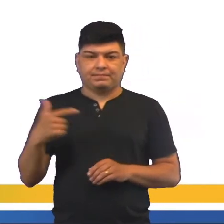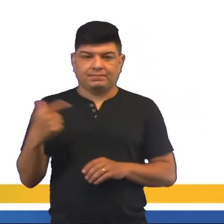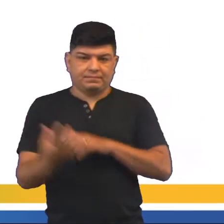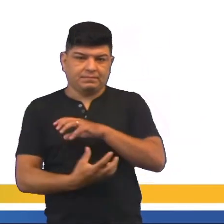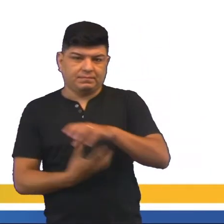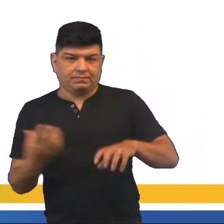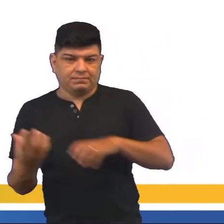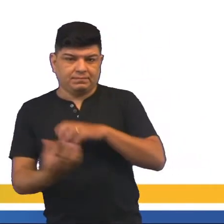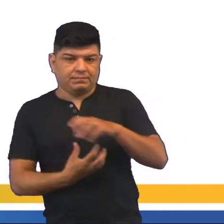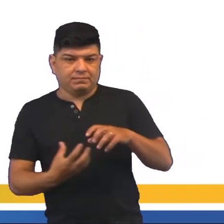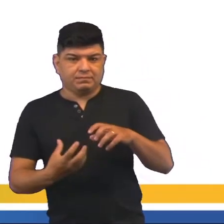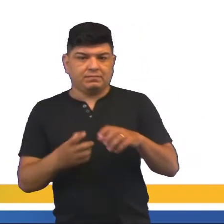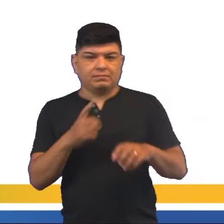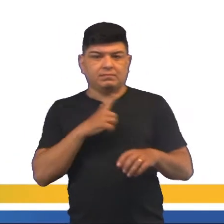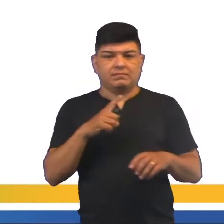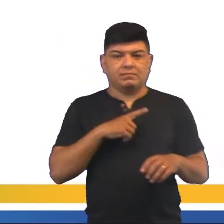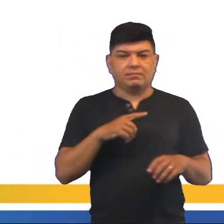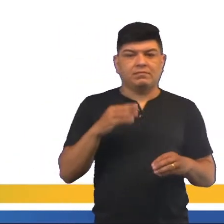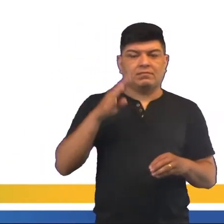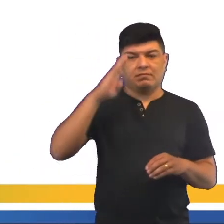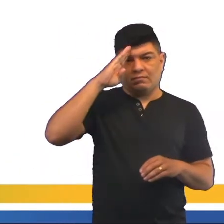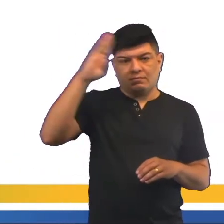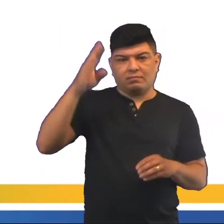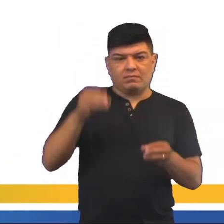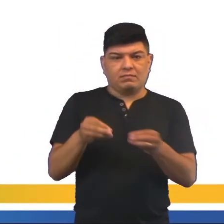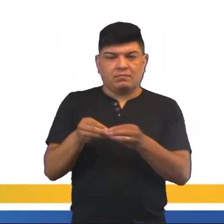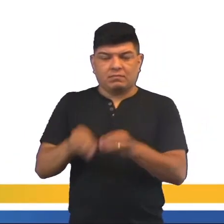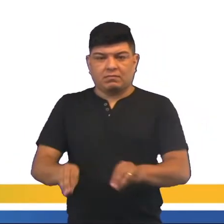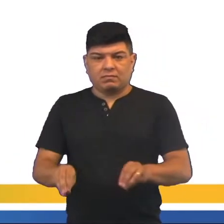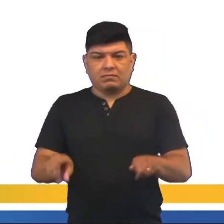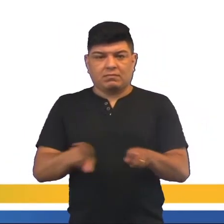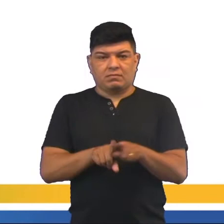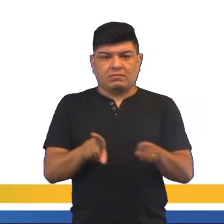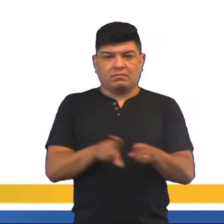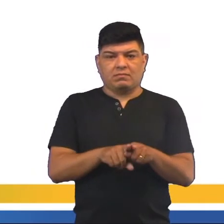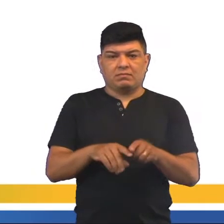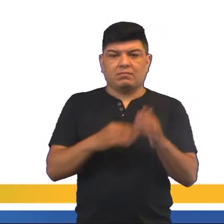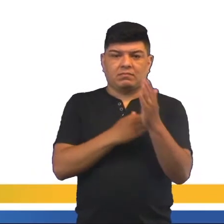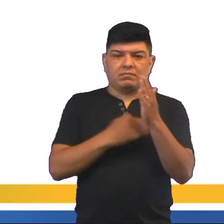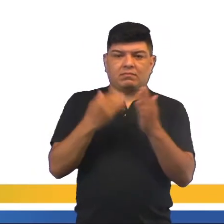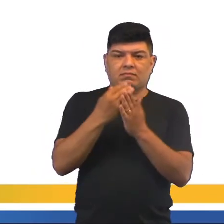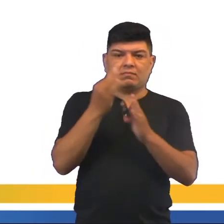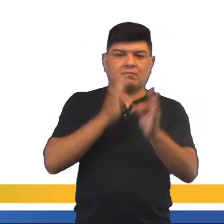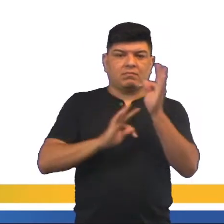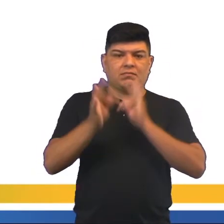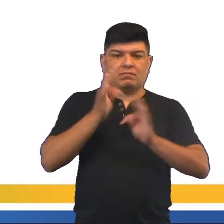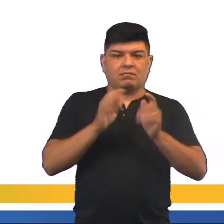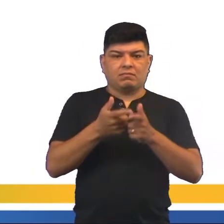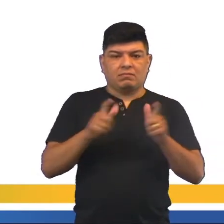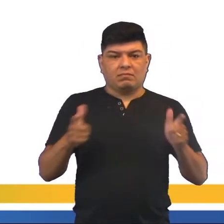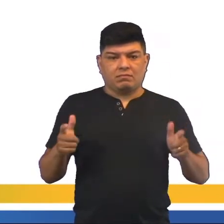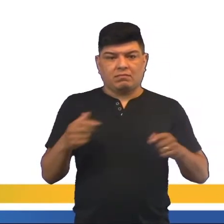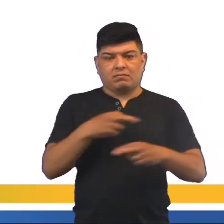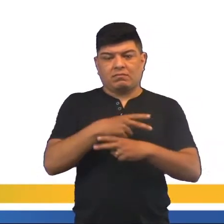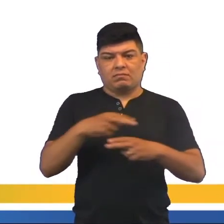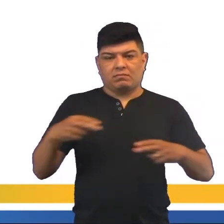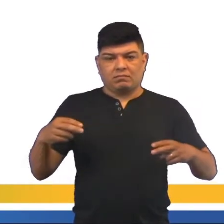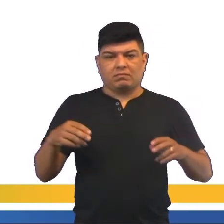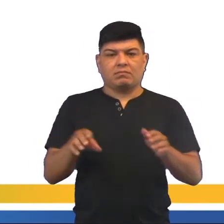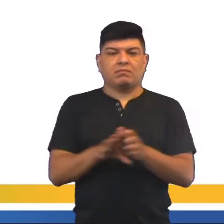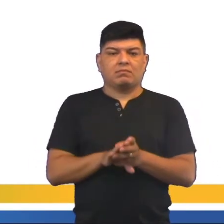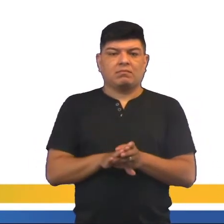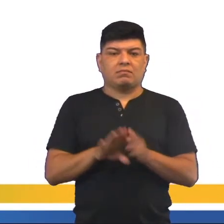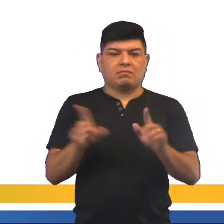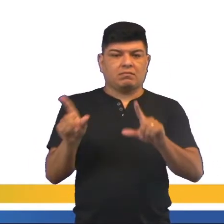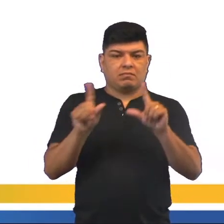A segunda Revolução Industrial teve como principais consequências, mediante o maior avanço tecnológico, o aumento